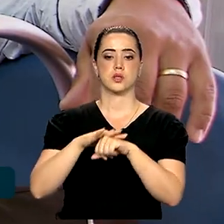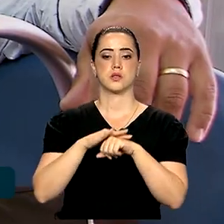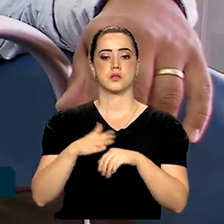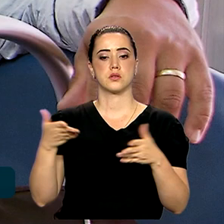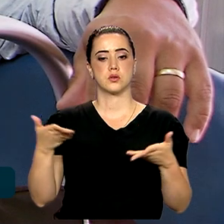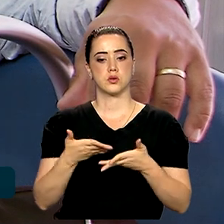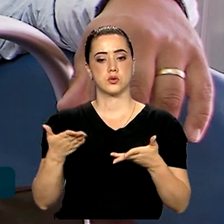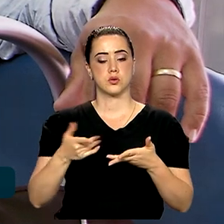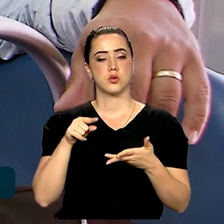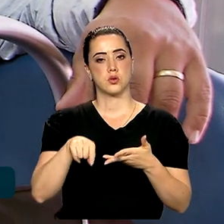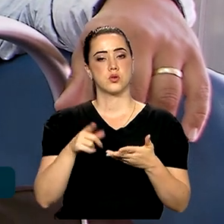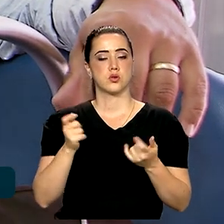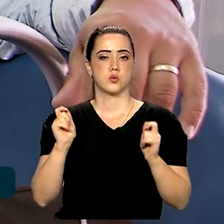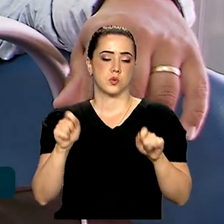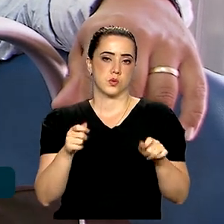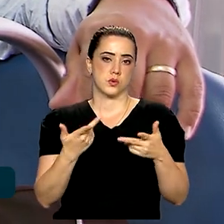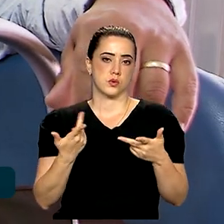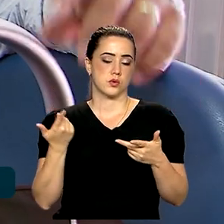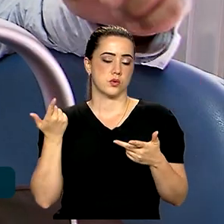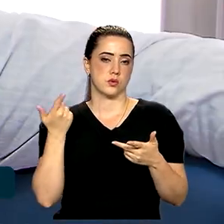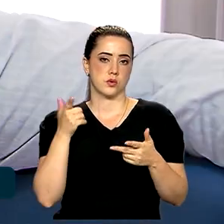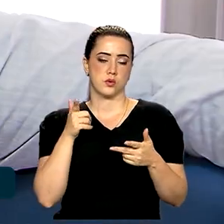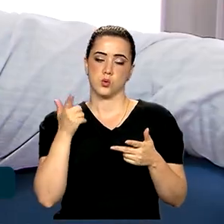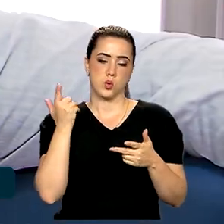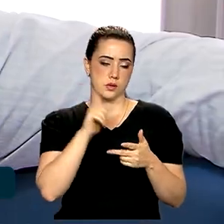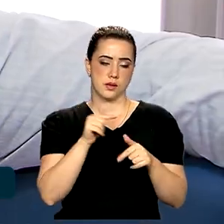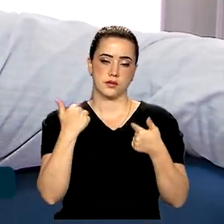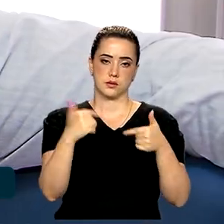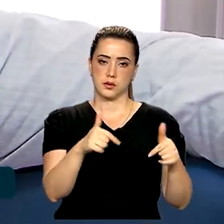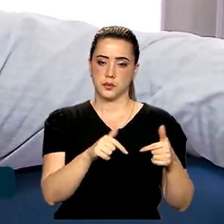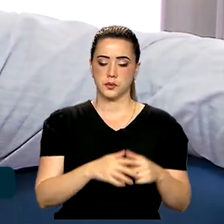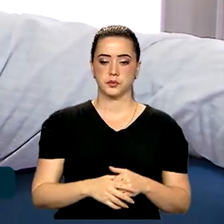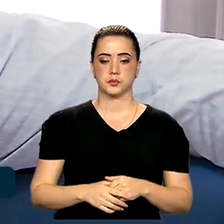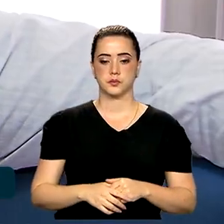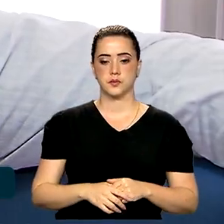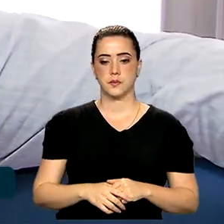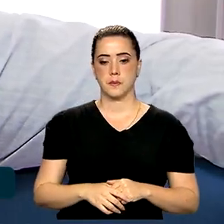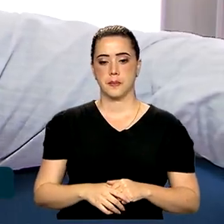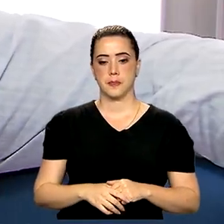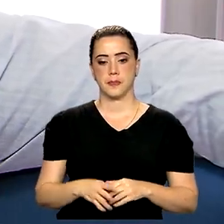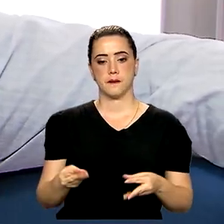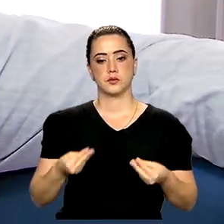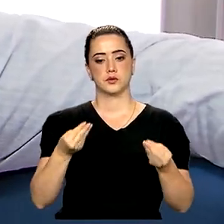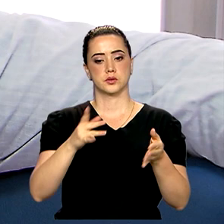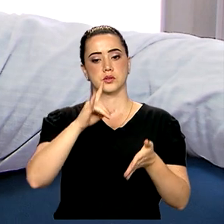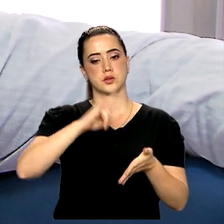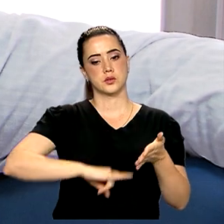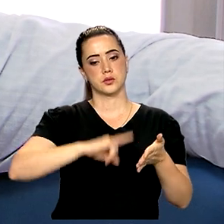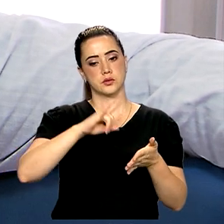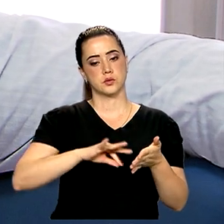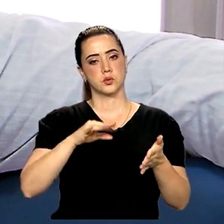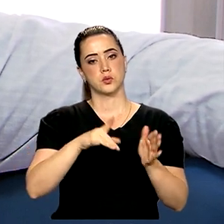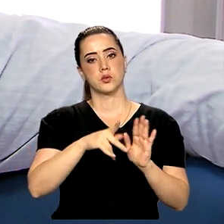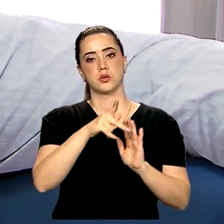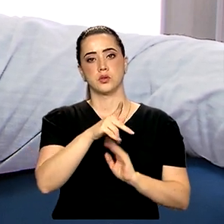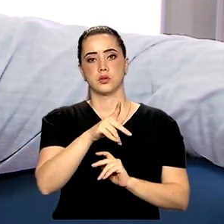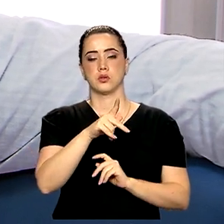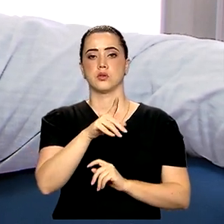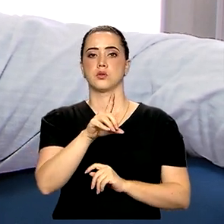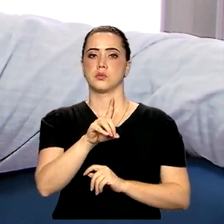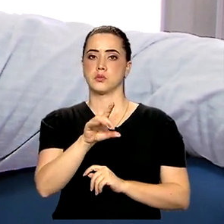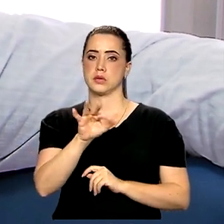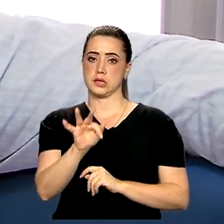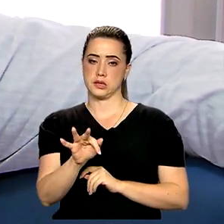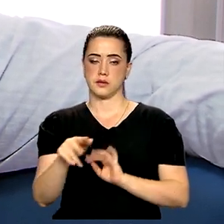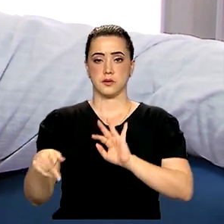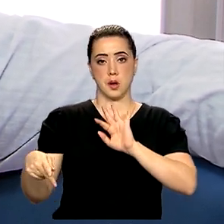atual benefício por incapacidade temporária. Quando eu entreguei a documentação, tudo em PDF, foi tudo de casa, fiz a